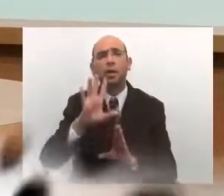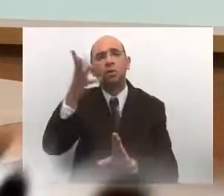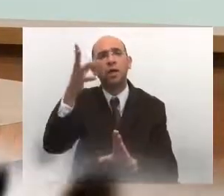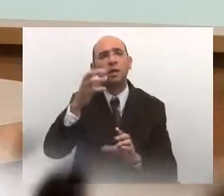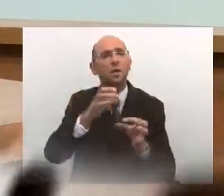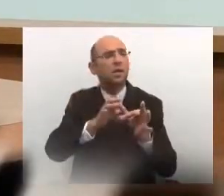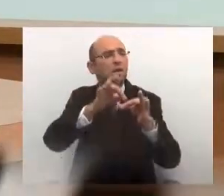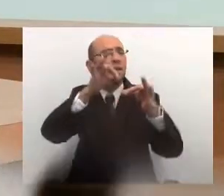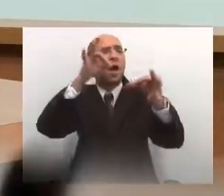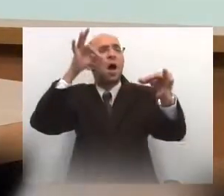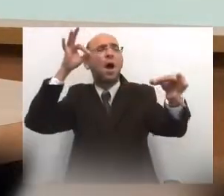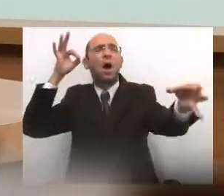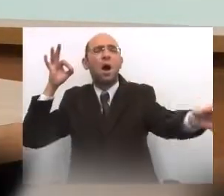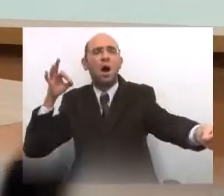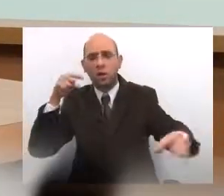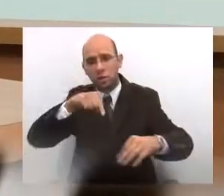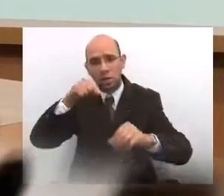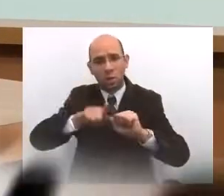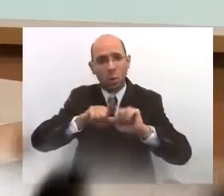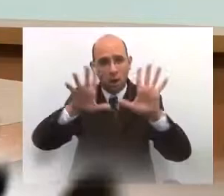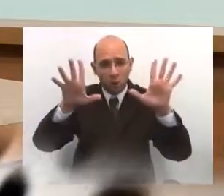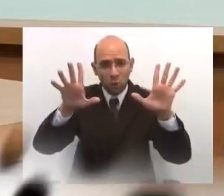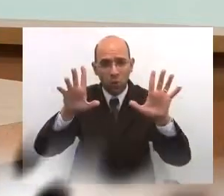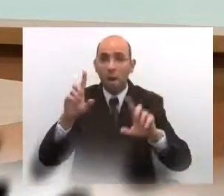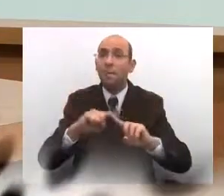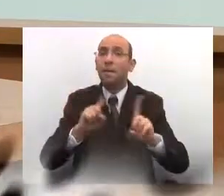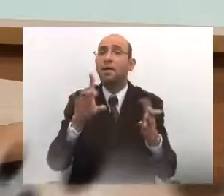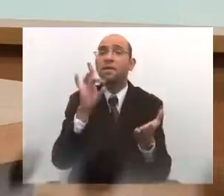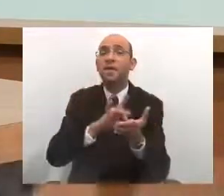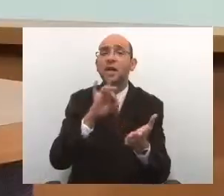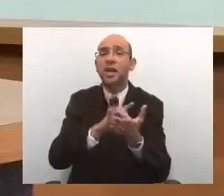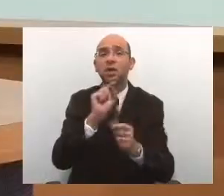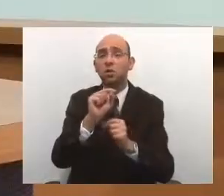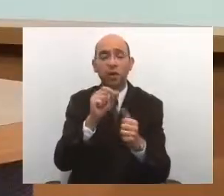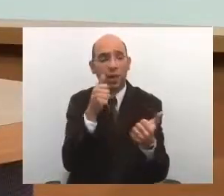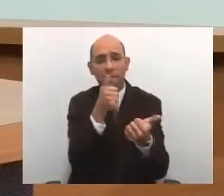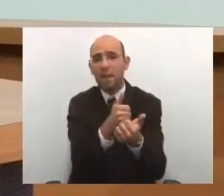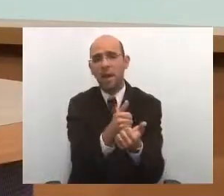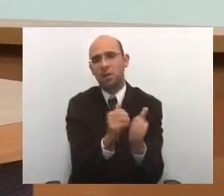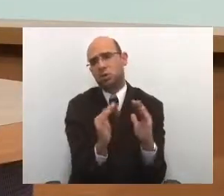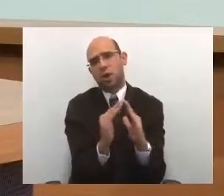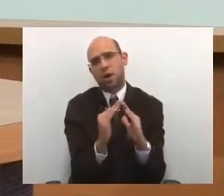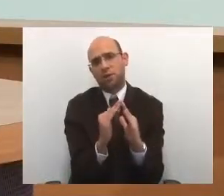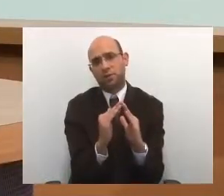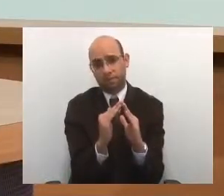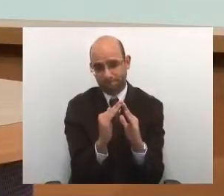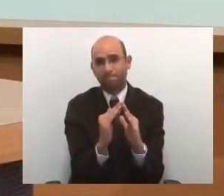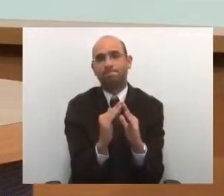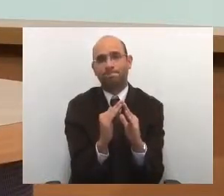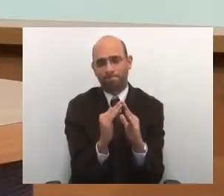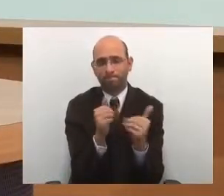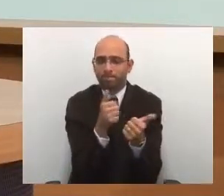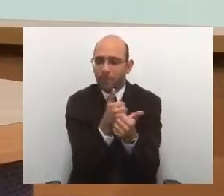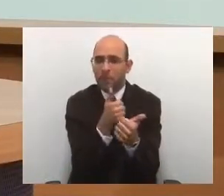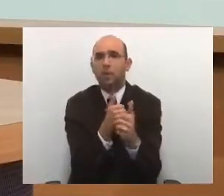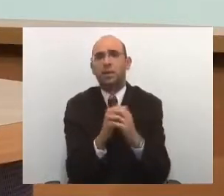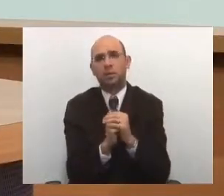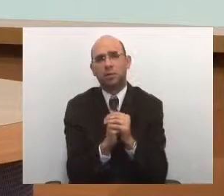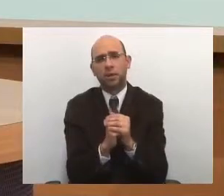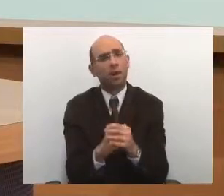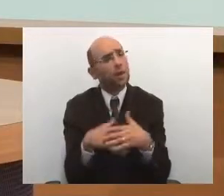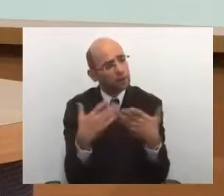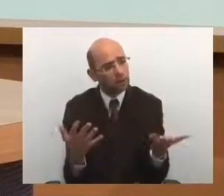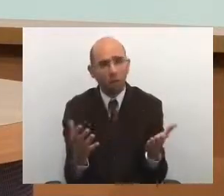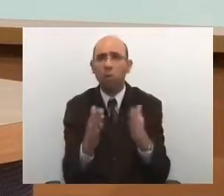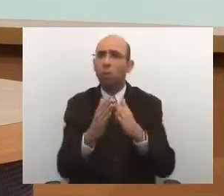distante dos centros urbanos, da nossa cidade, quando, na verdade, está do lado da nossa casa. Então eu peço apoio para